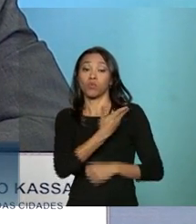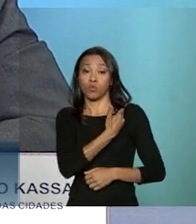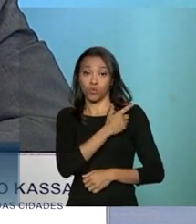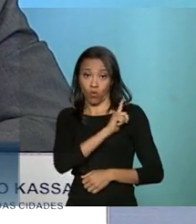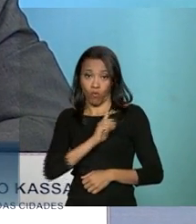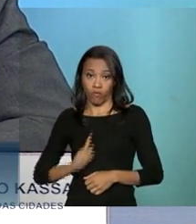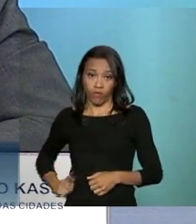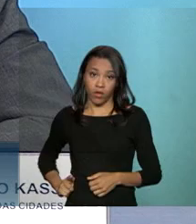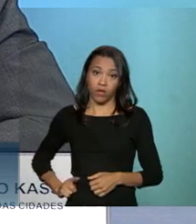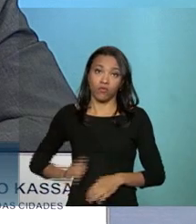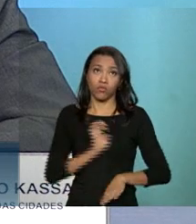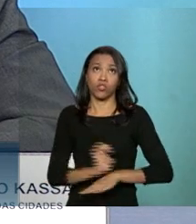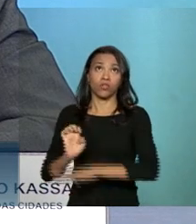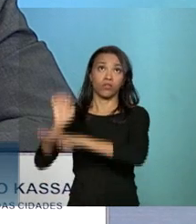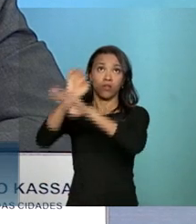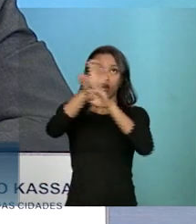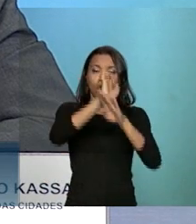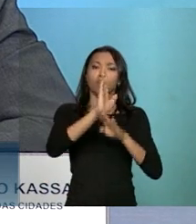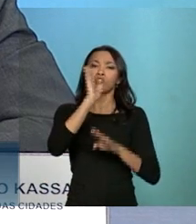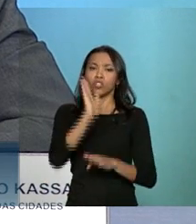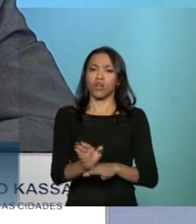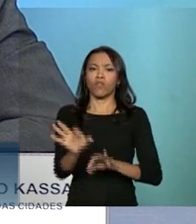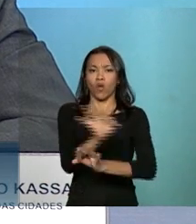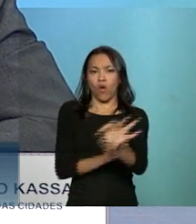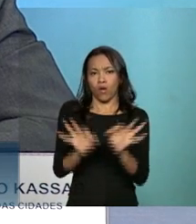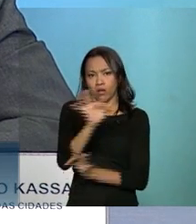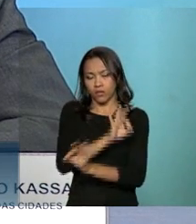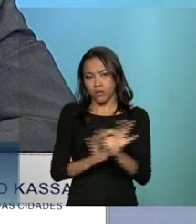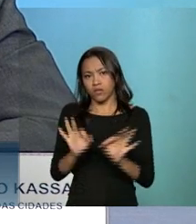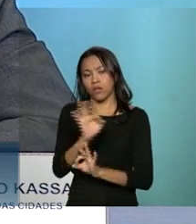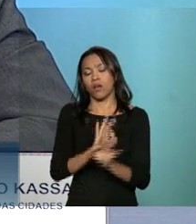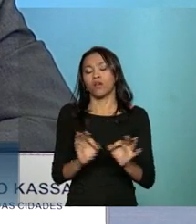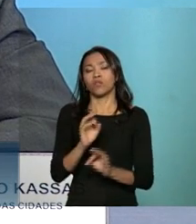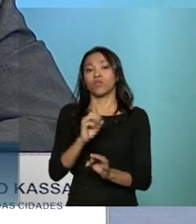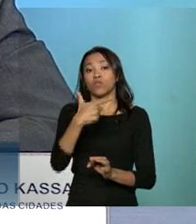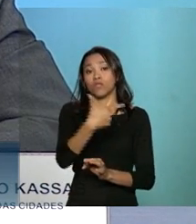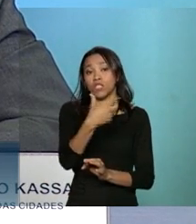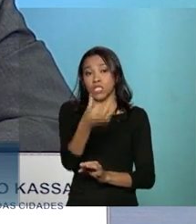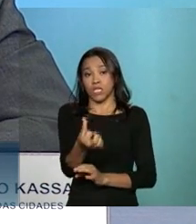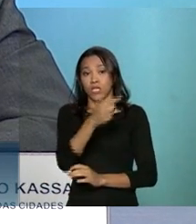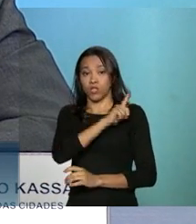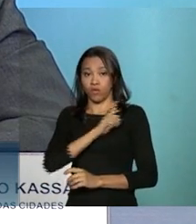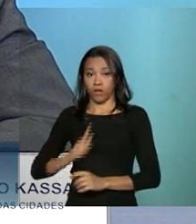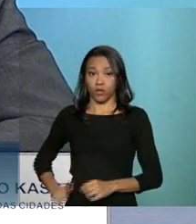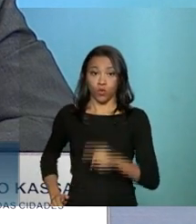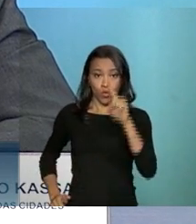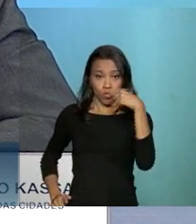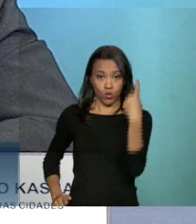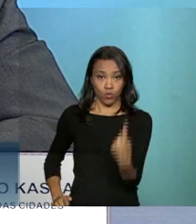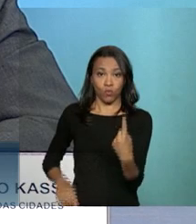definido no encontro no Palácio da Alvorada dos 26 governadores e do vice-governador.